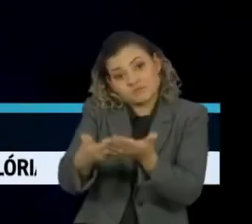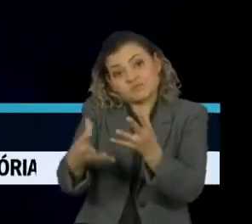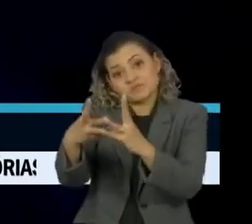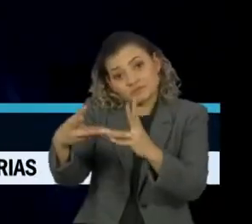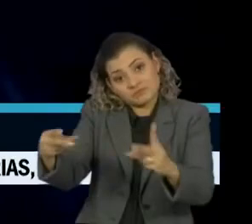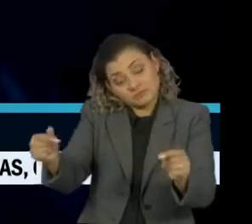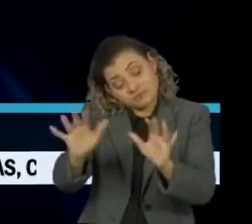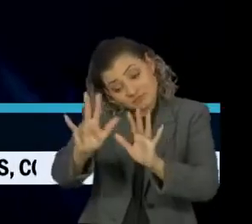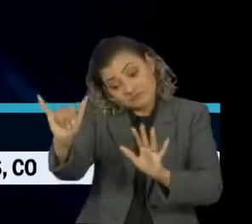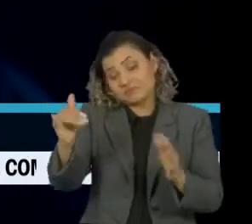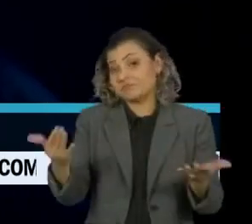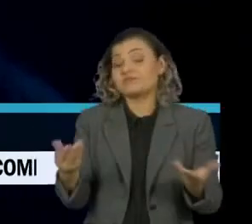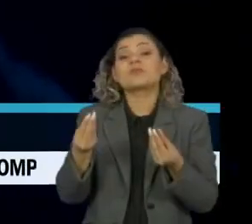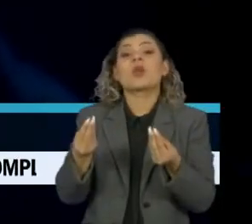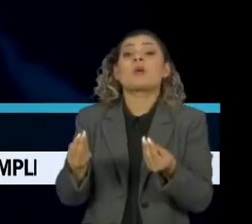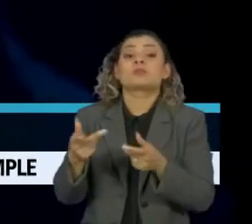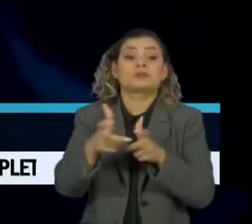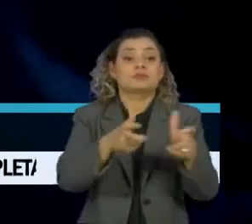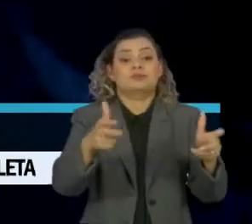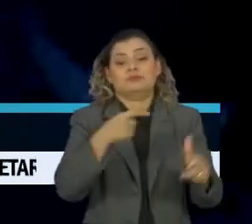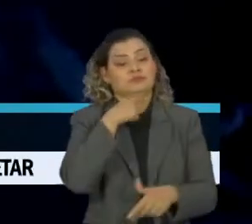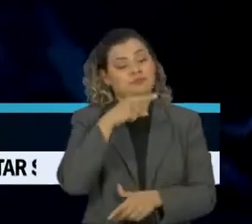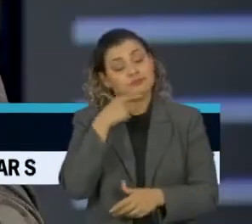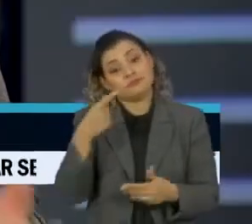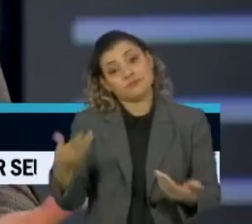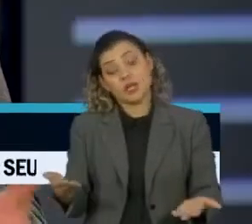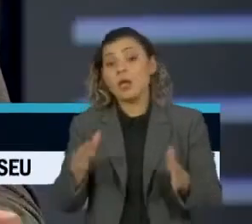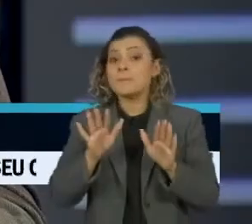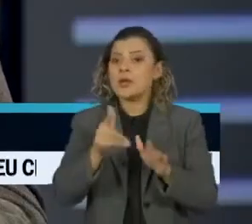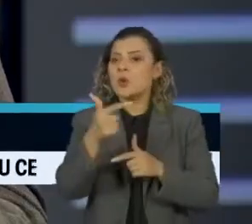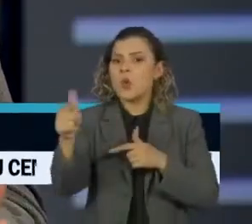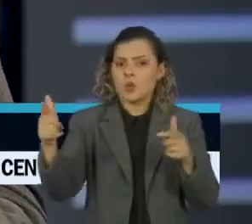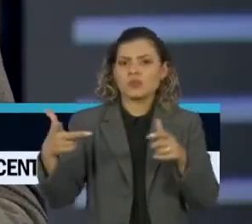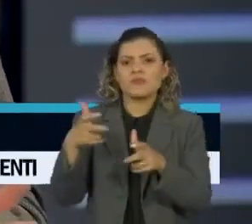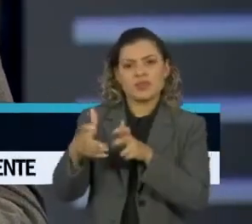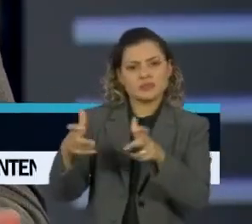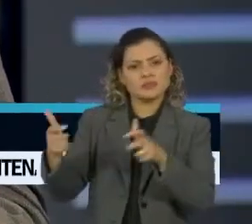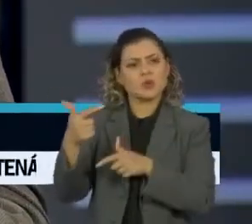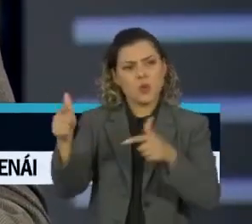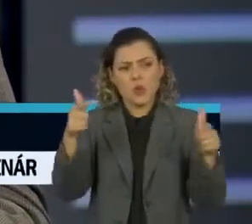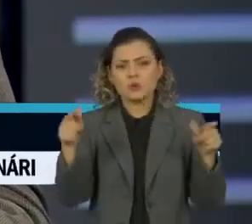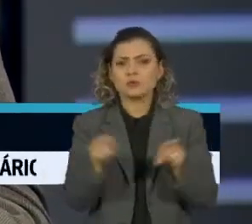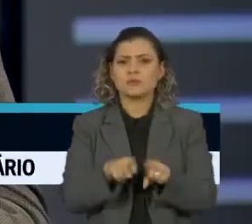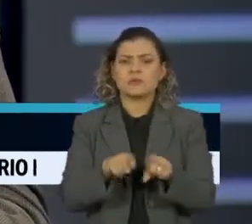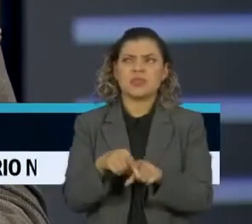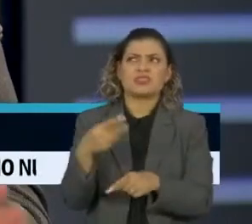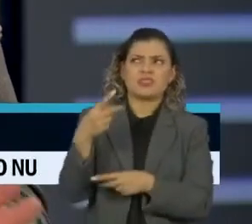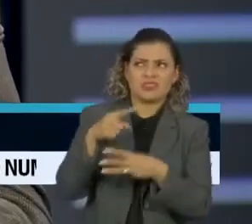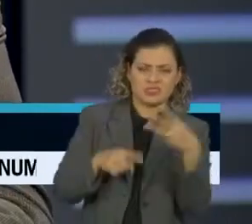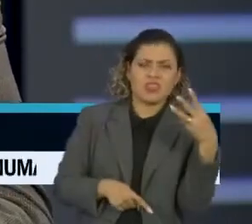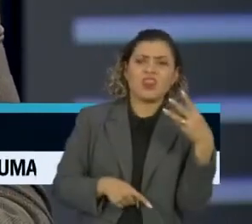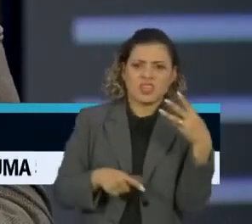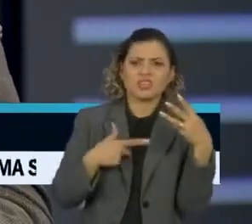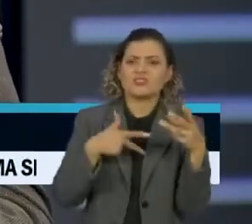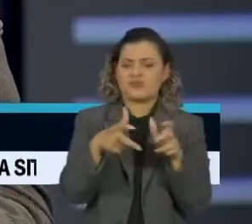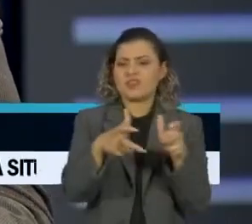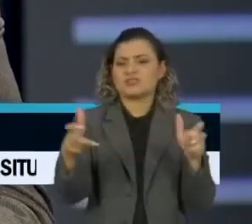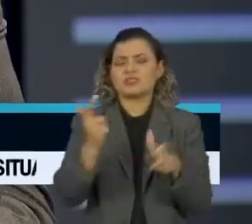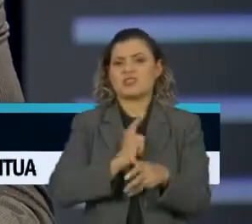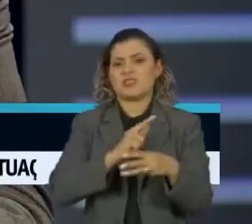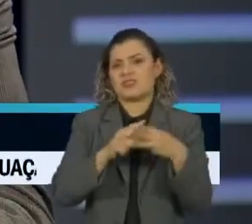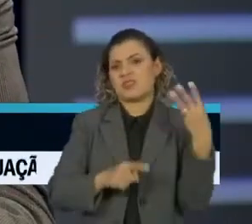perdido e não vai poder ser usado na população. Mas as outras vacinas, as outras pelo menos 3 aí, já que